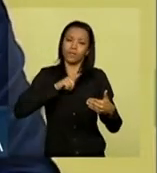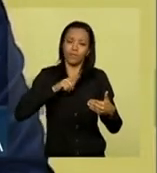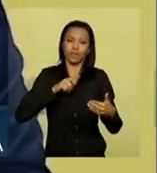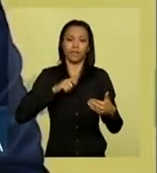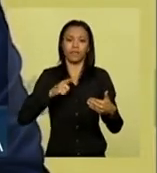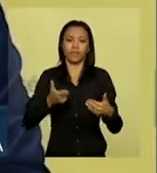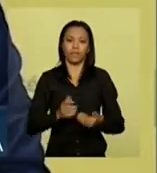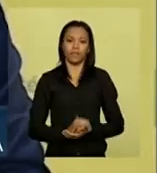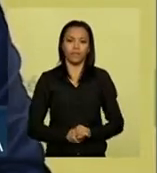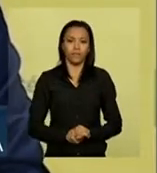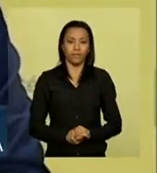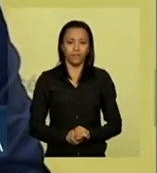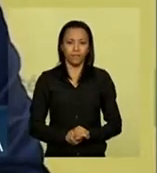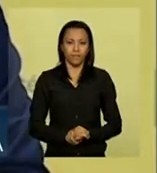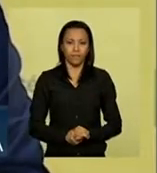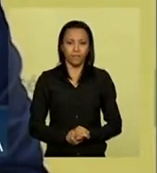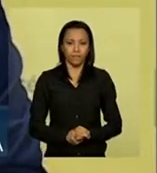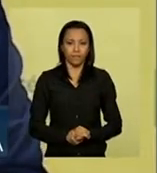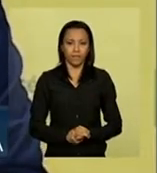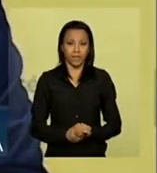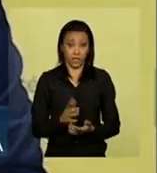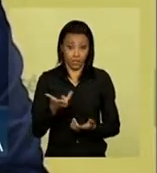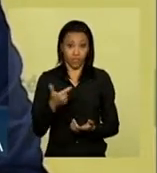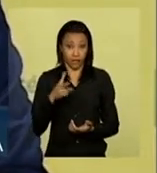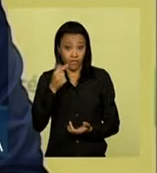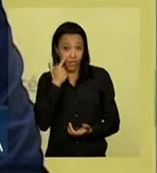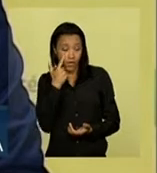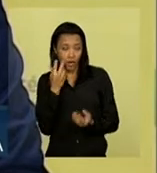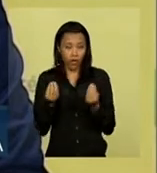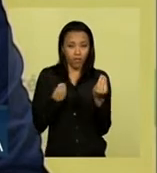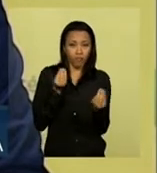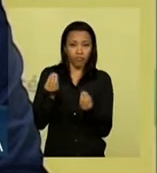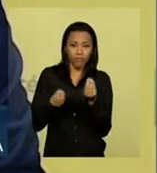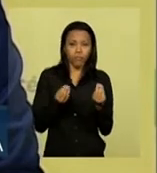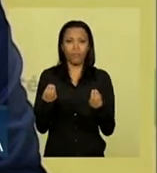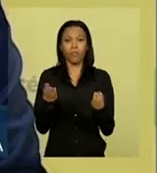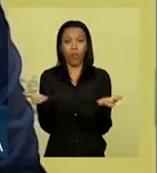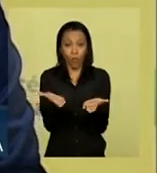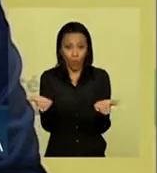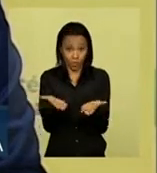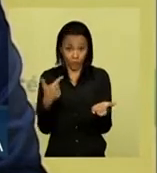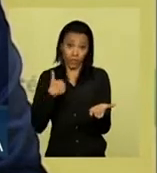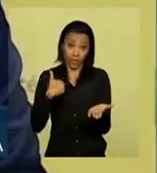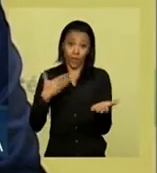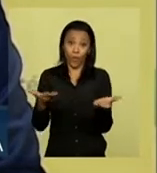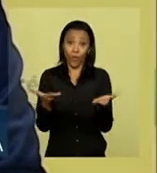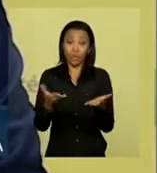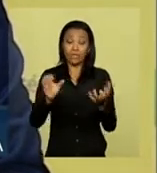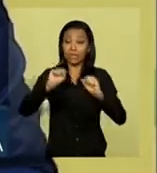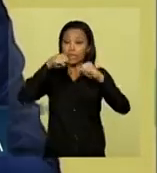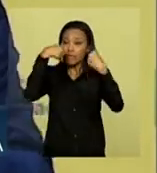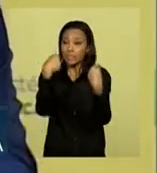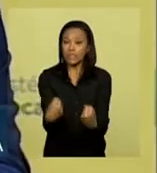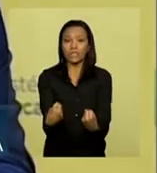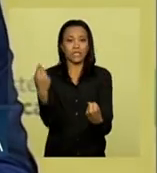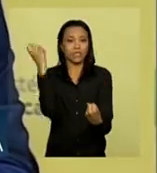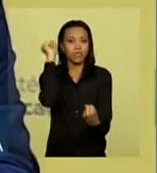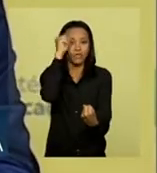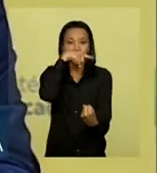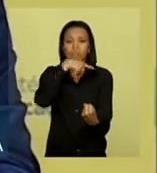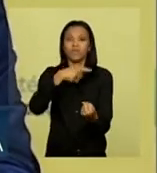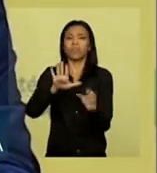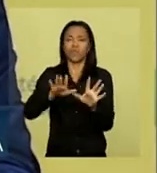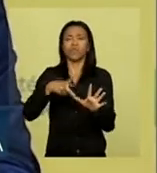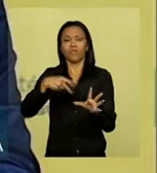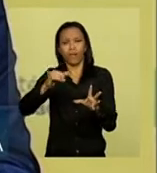muito mais com muito mais previsibilidade para nós temos hoje que elas estrutura tá muito sobrecarregada como a